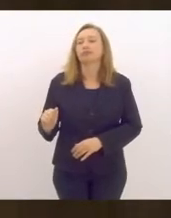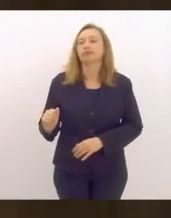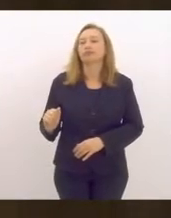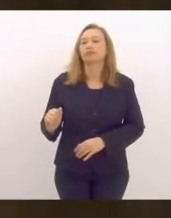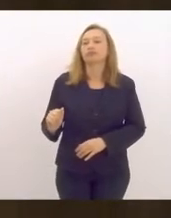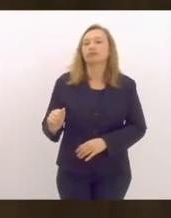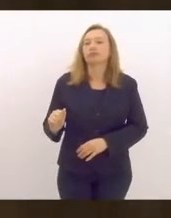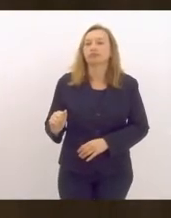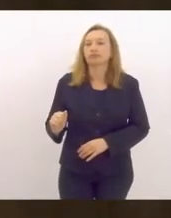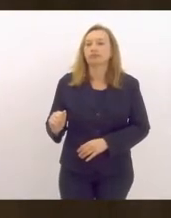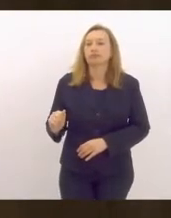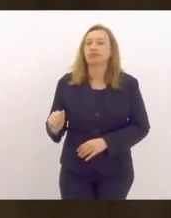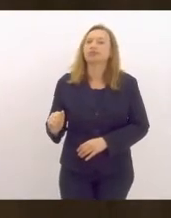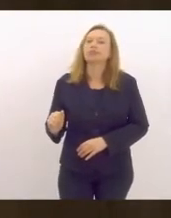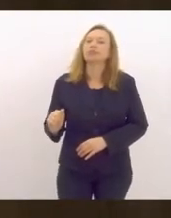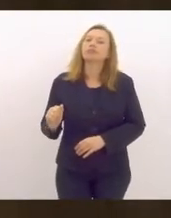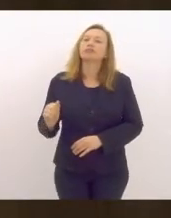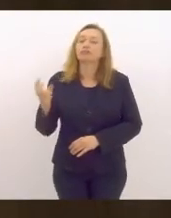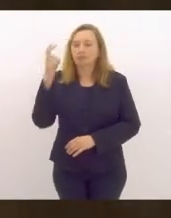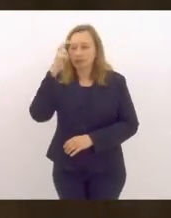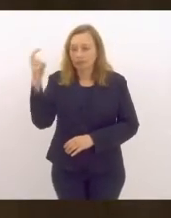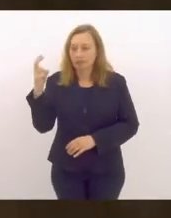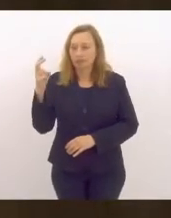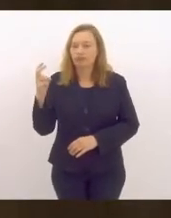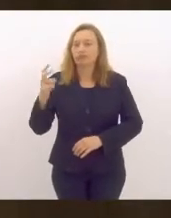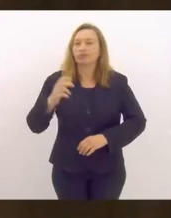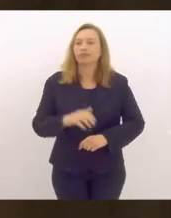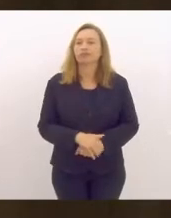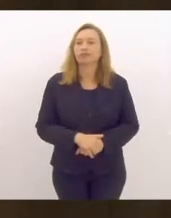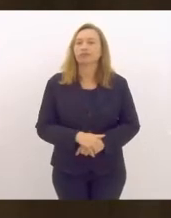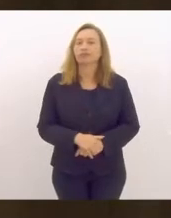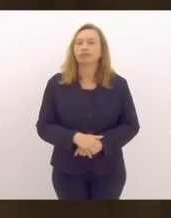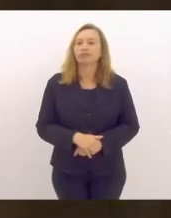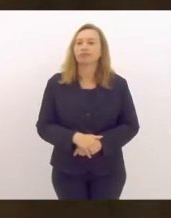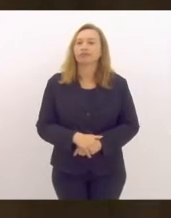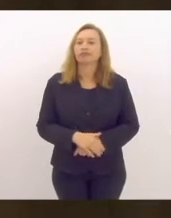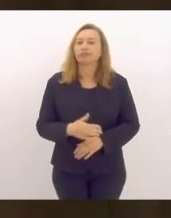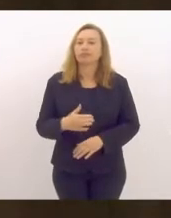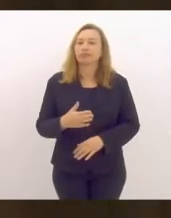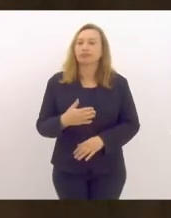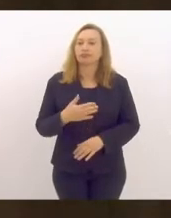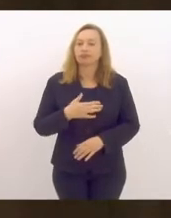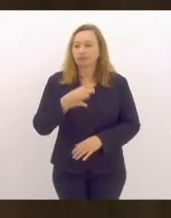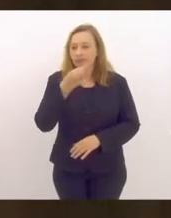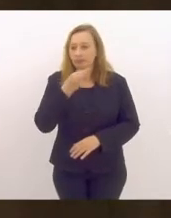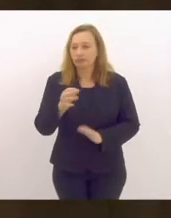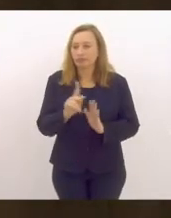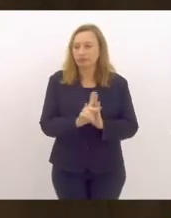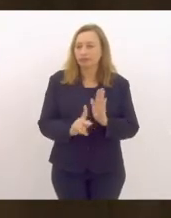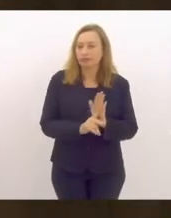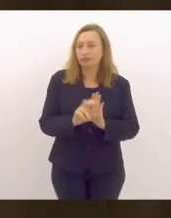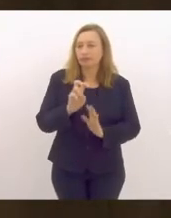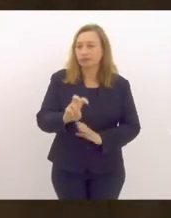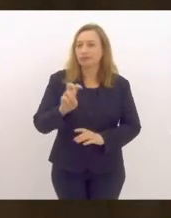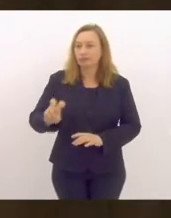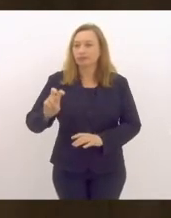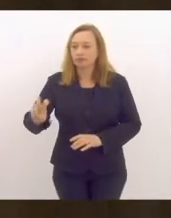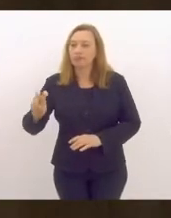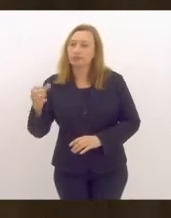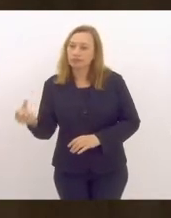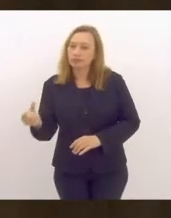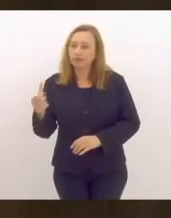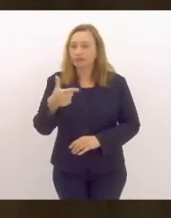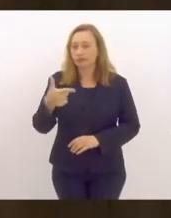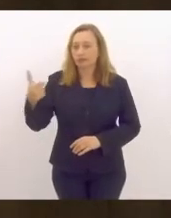constituição cultural das baianas do Acarajé. Isso posto, meu parecer ao projeto de lei 5556